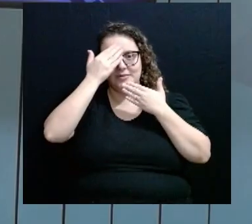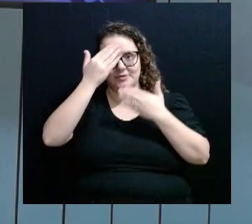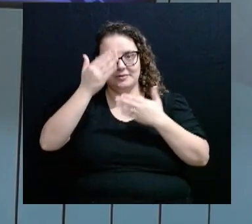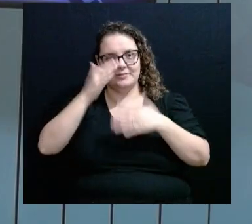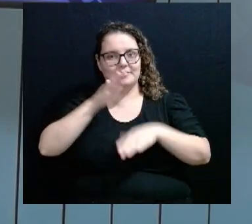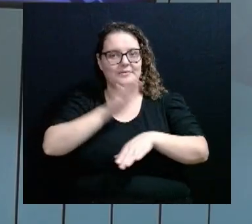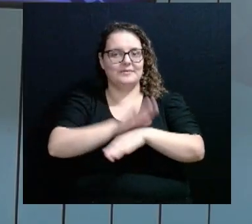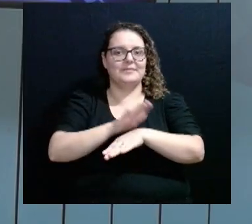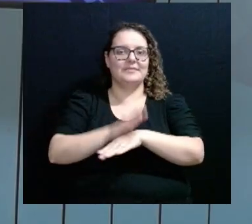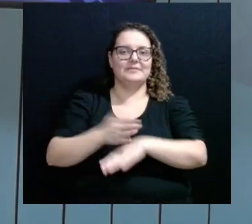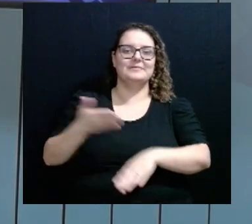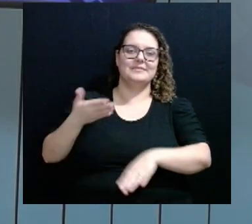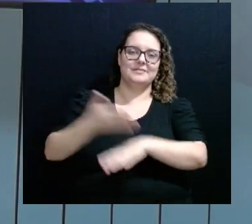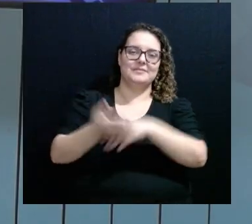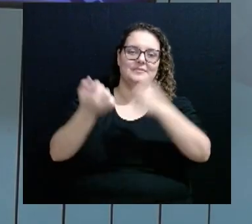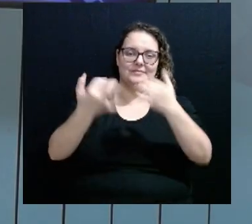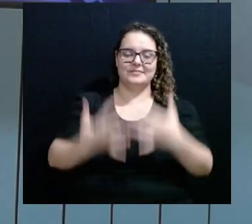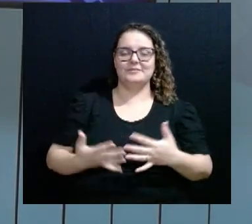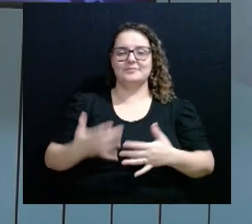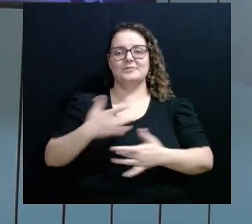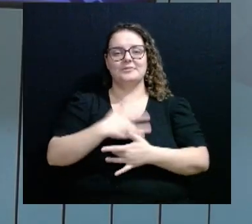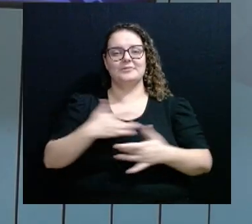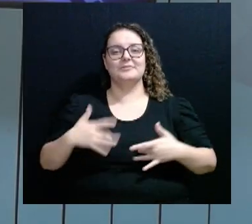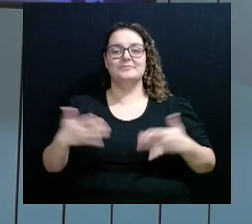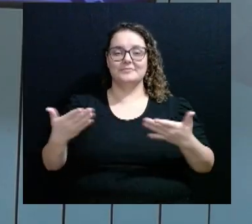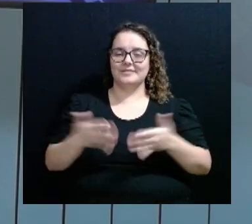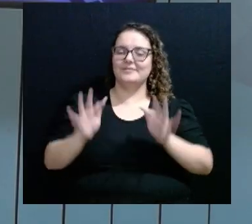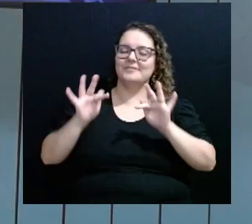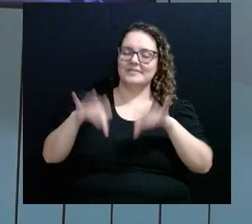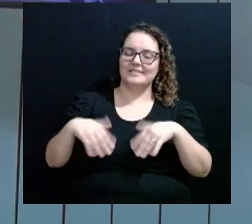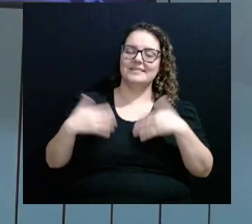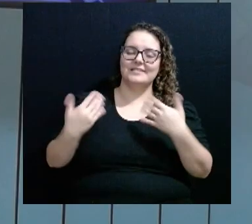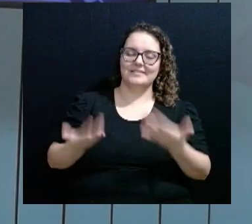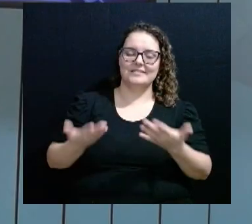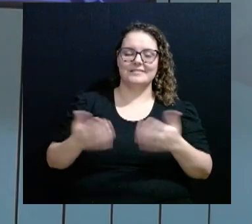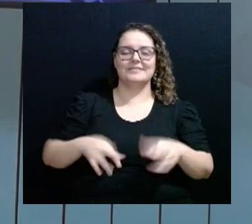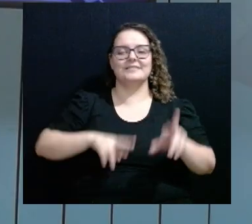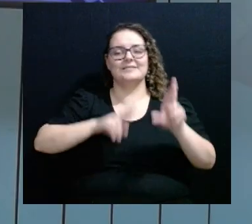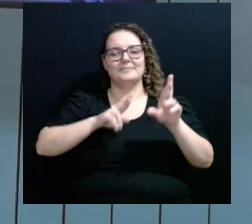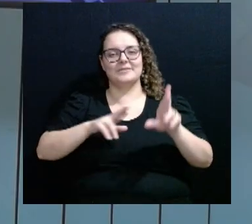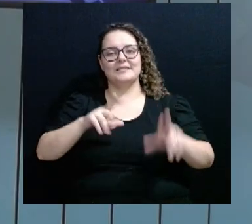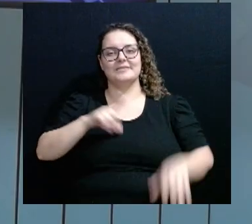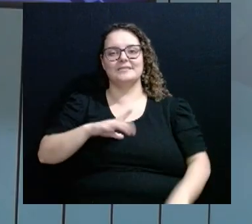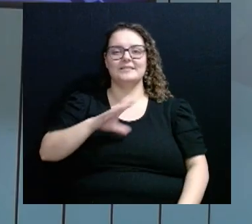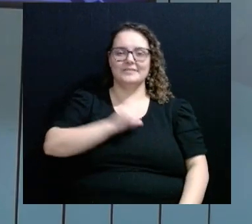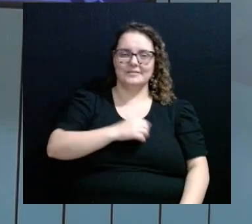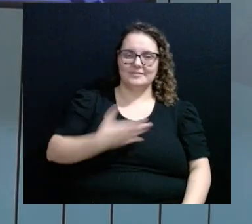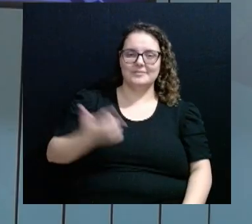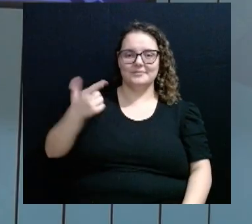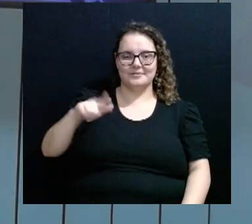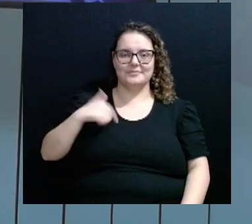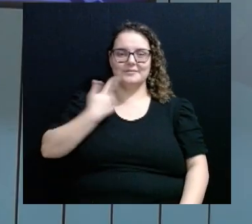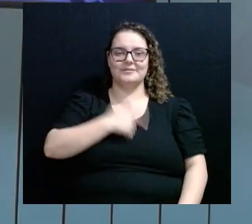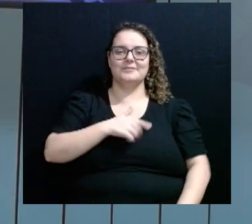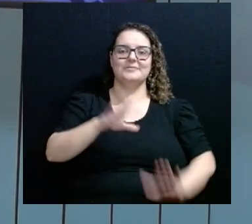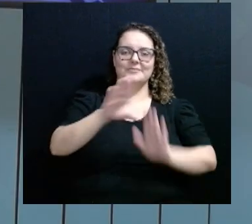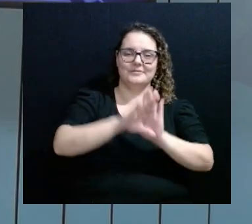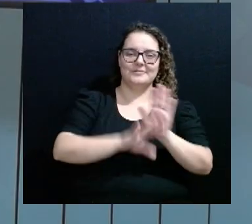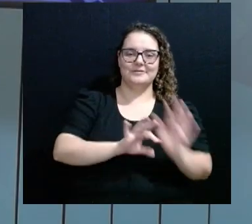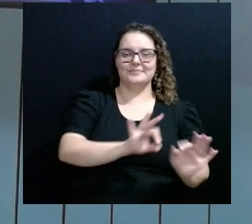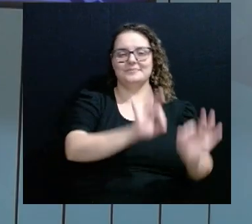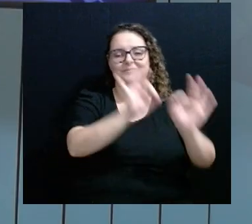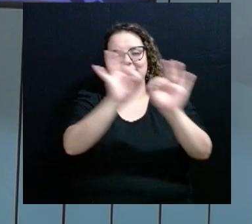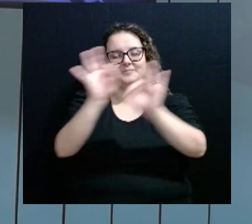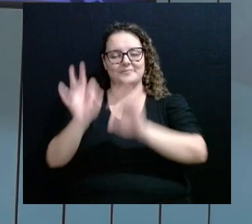condições. Muito obrigada pela sua participação. O Saúde agora fica por aqui. Espero que você tenha gostado.